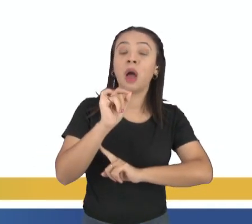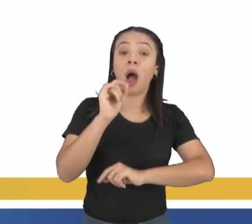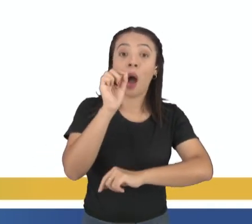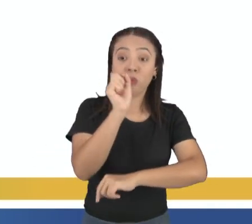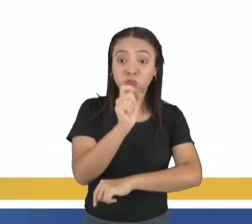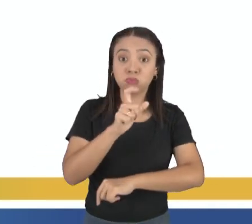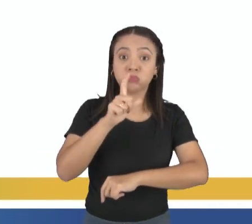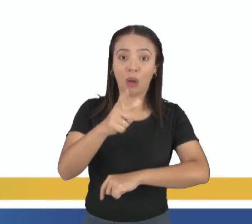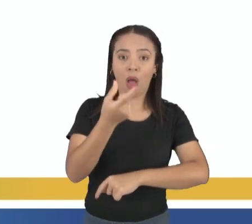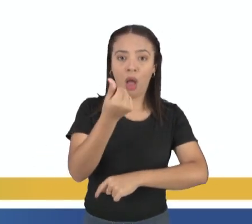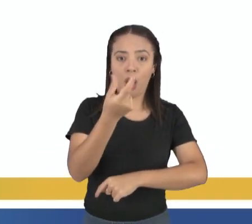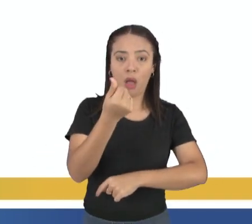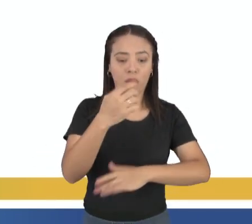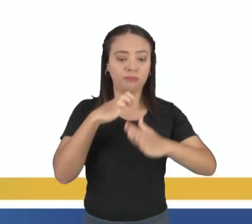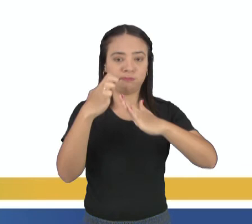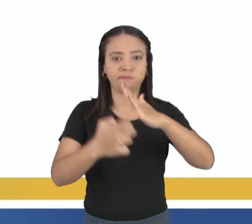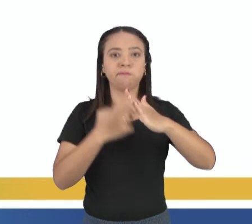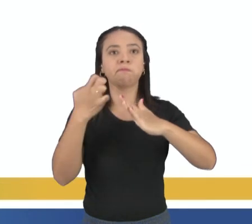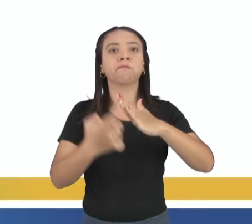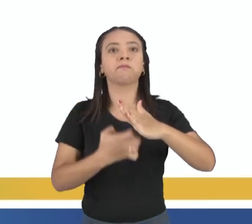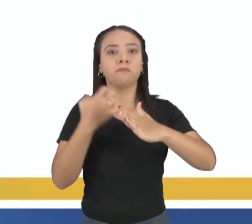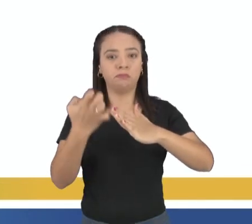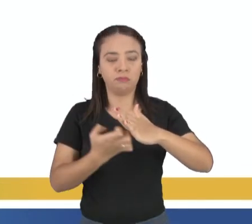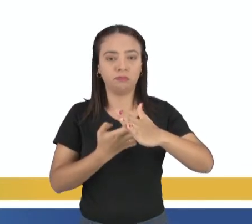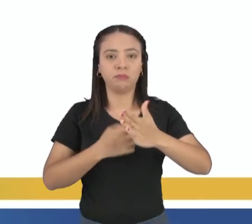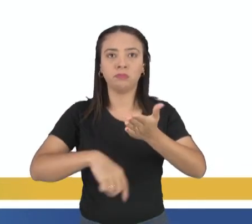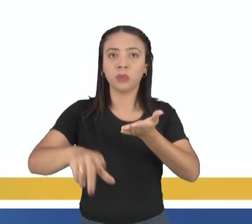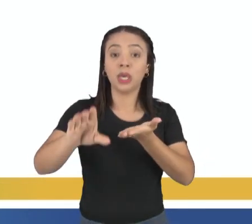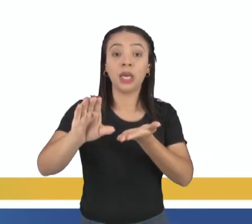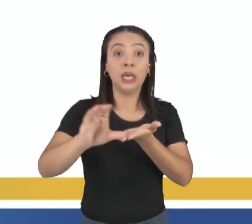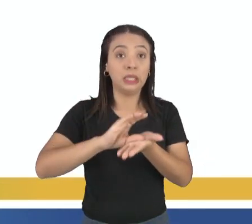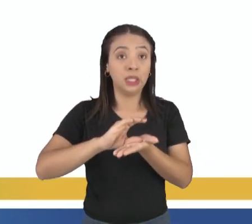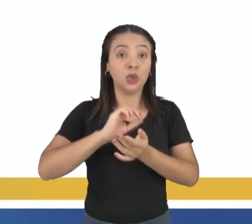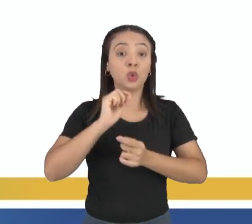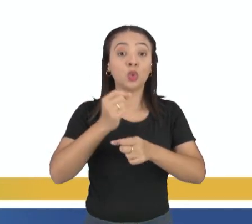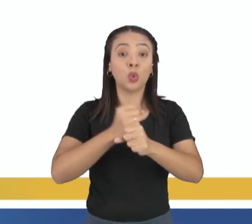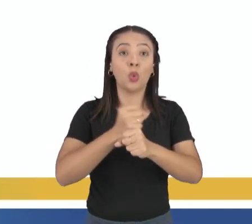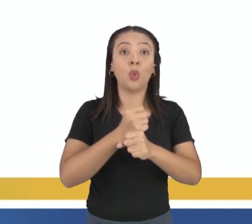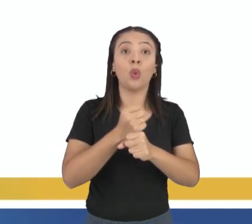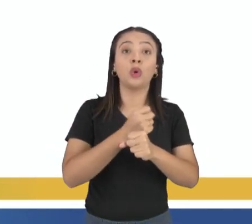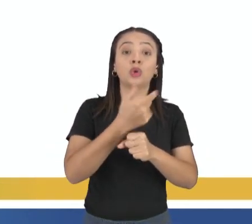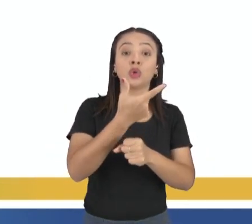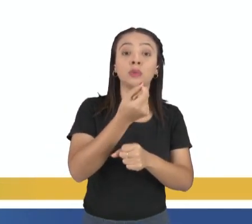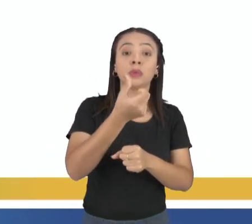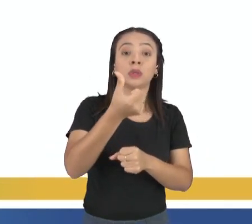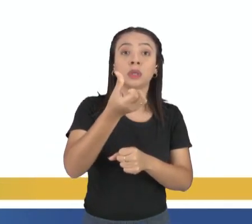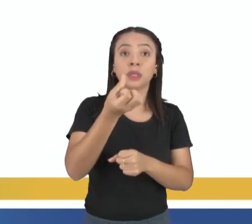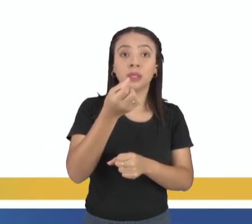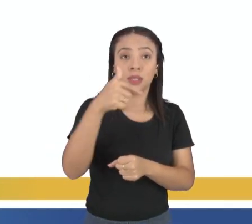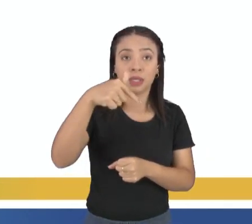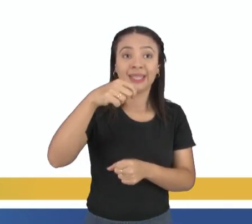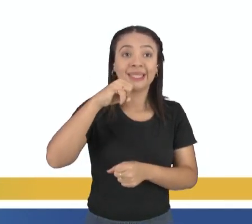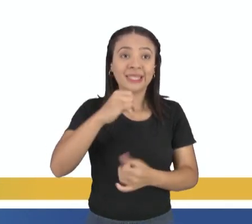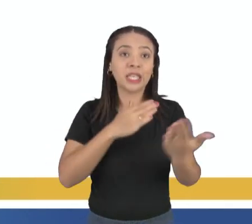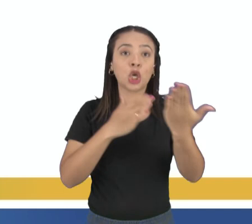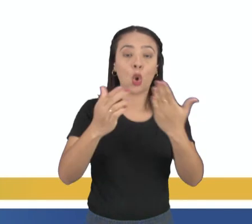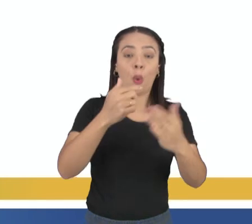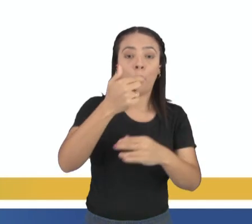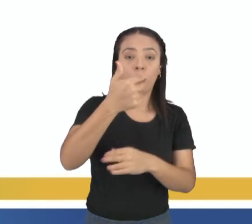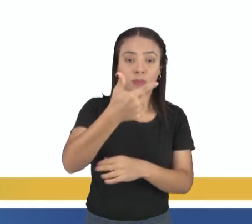o aumento no faturamento de 2017 em relação a 2016 foi superior ao valor